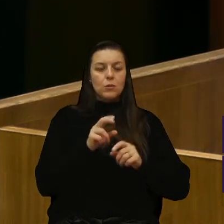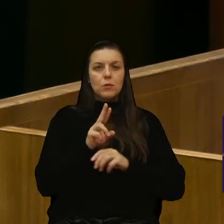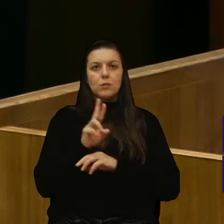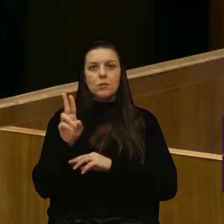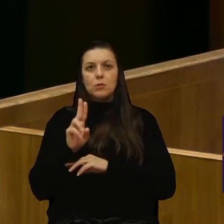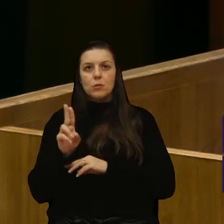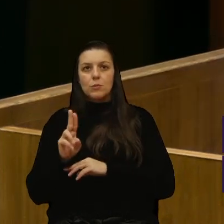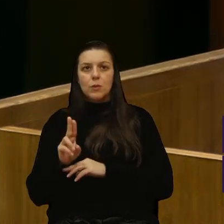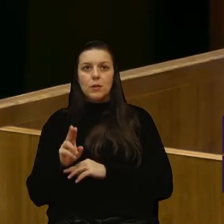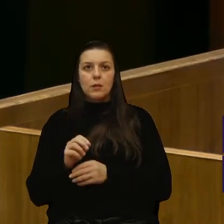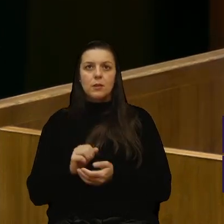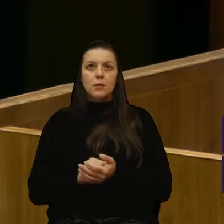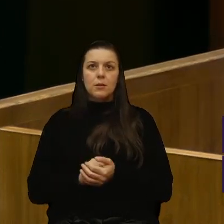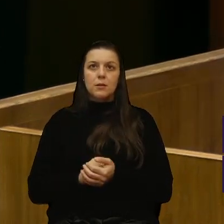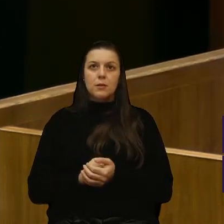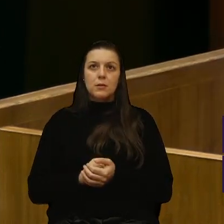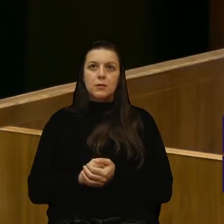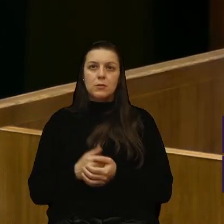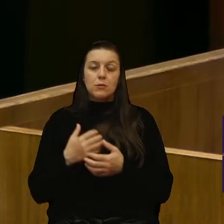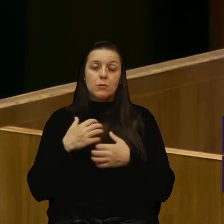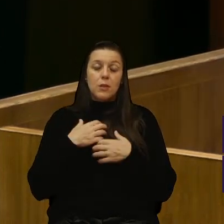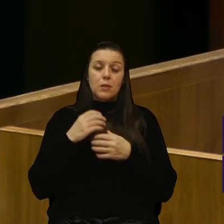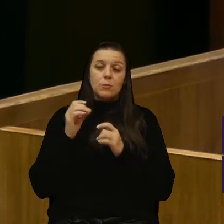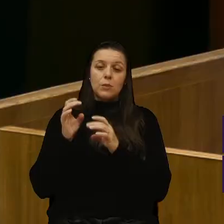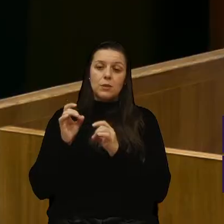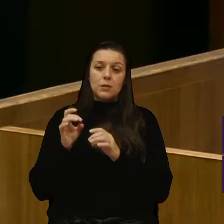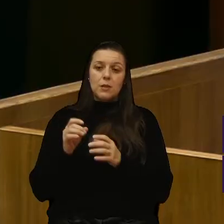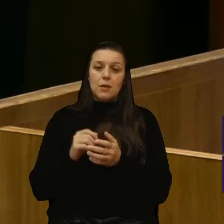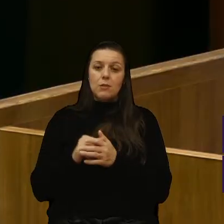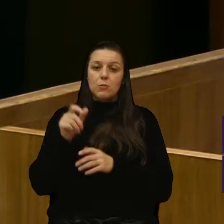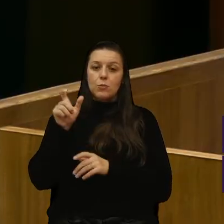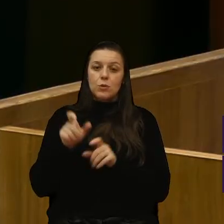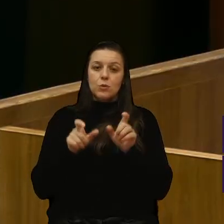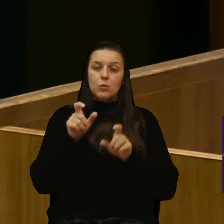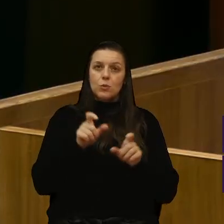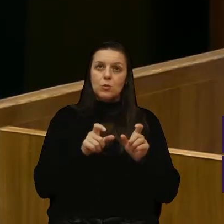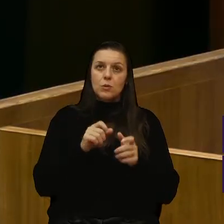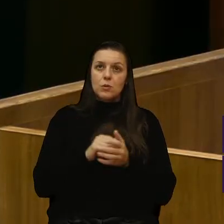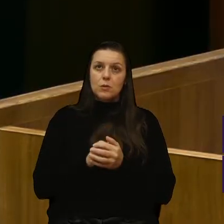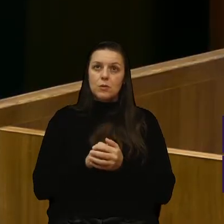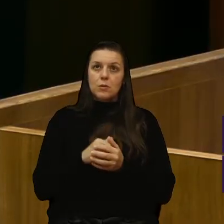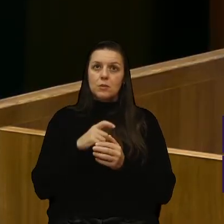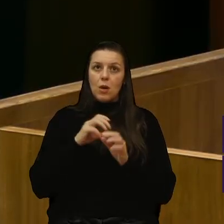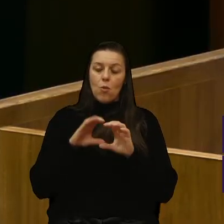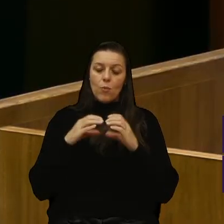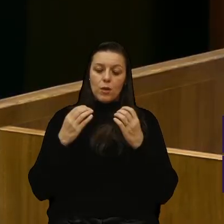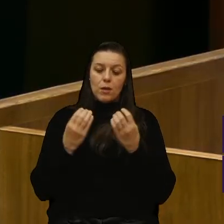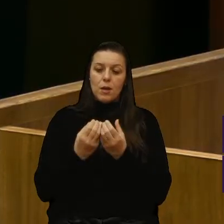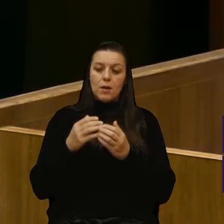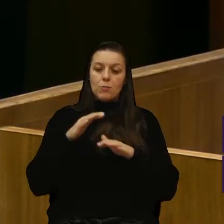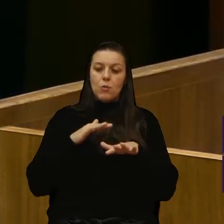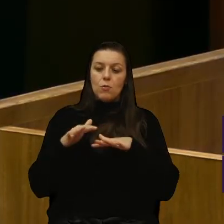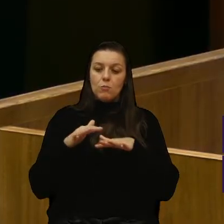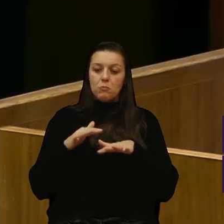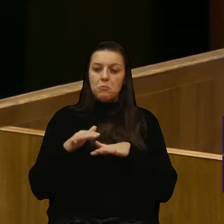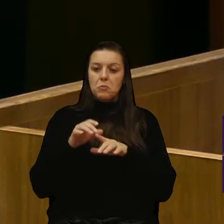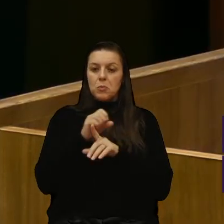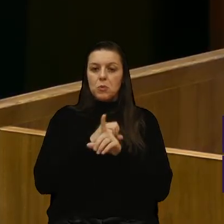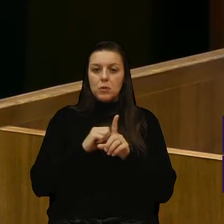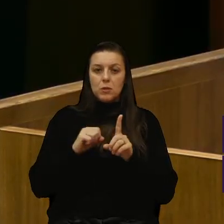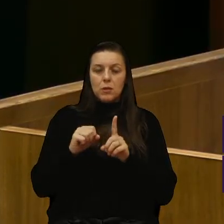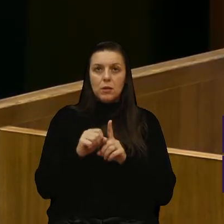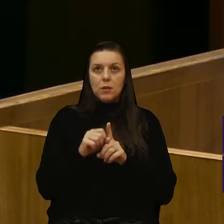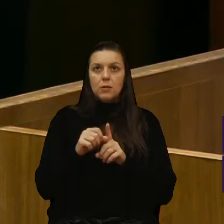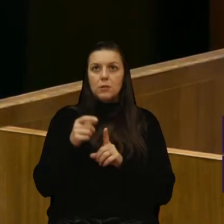nominadas, de modo muito especial as pessoas que vieram de comunidades, dos movimentos sociais,